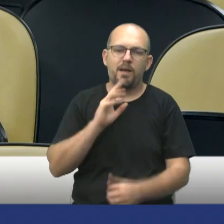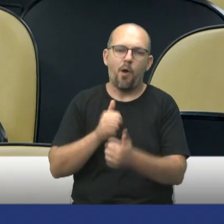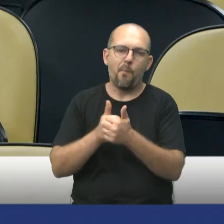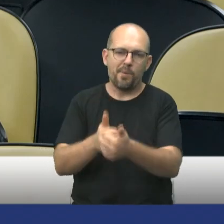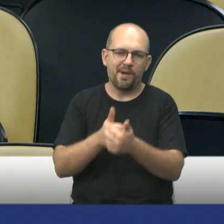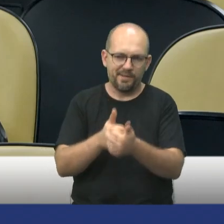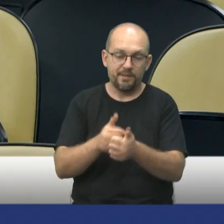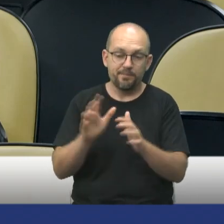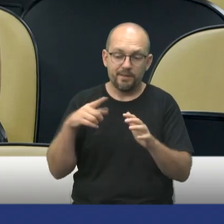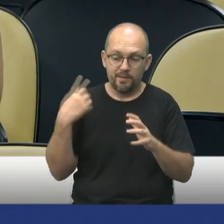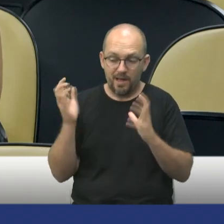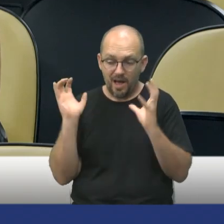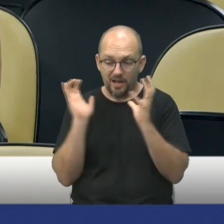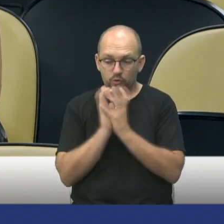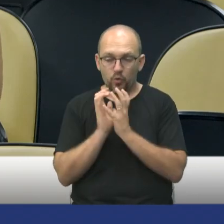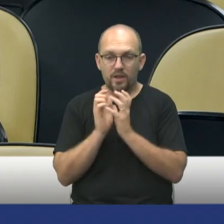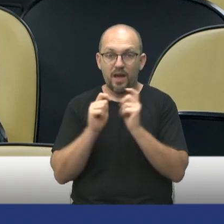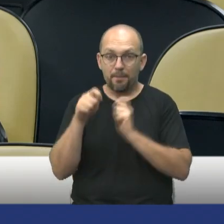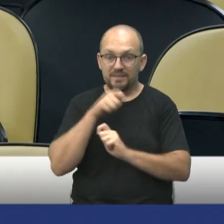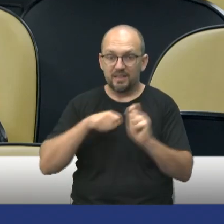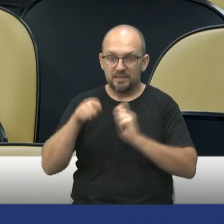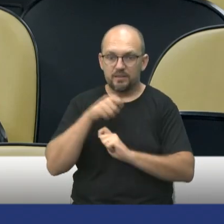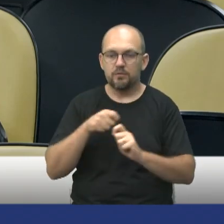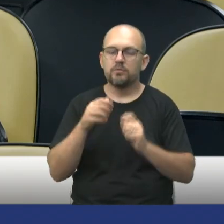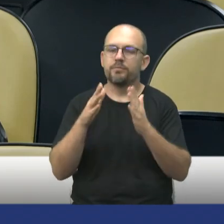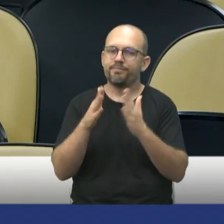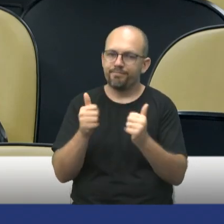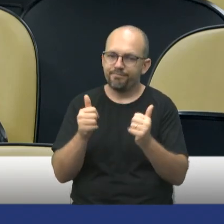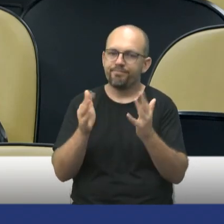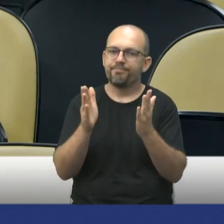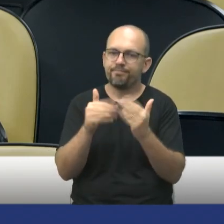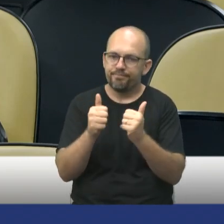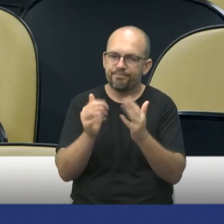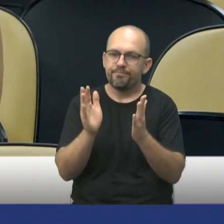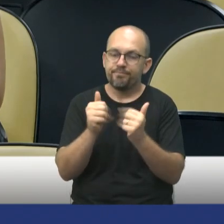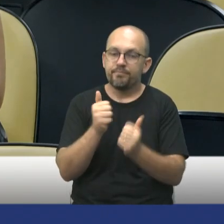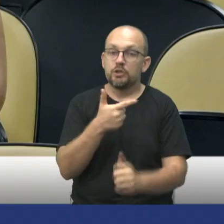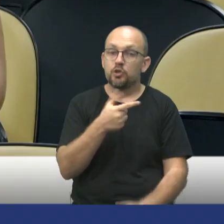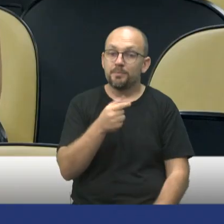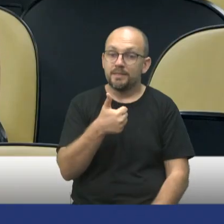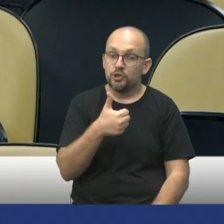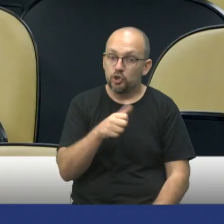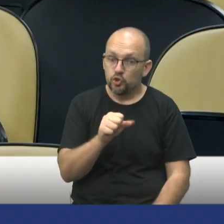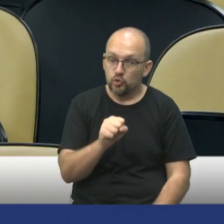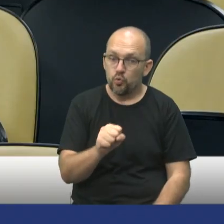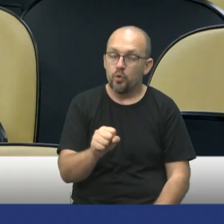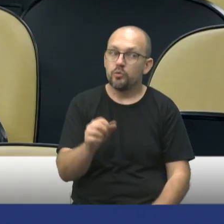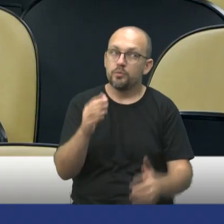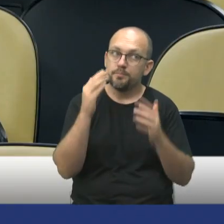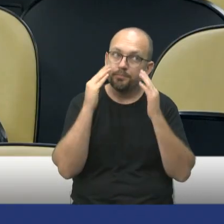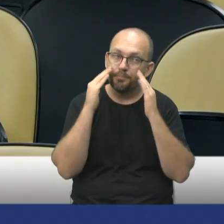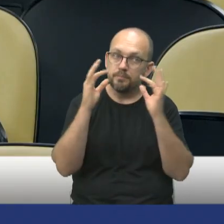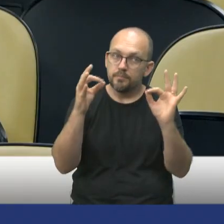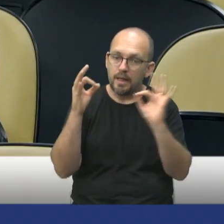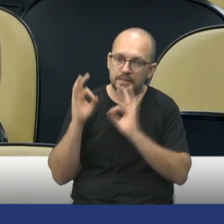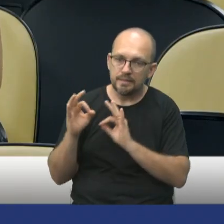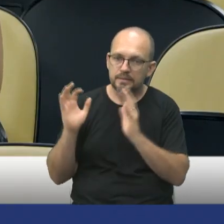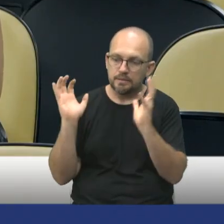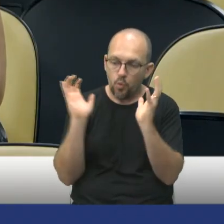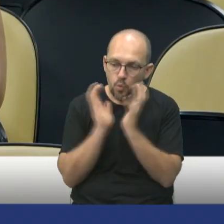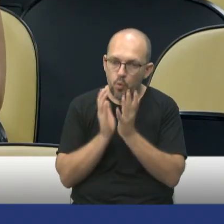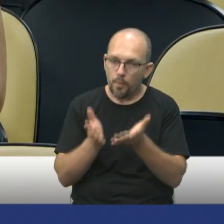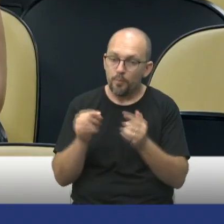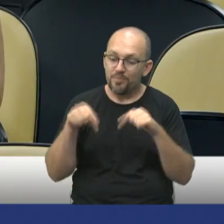agentes administrativos vem solicitando, desde 2018, que olhassem com carinho para a categoria, e esse